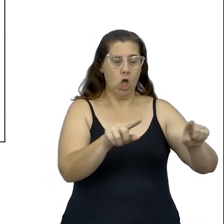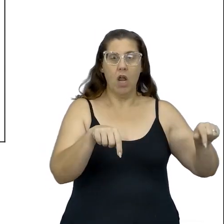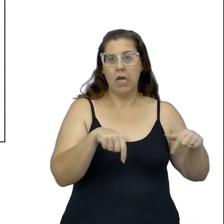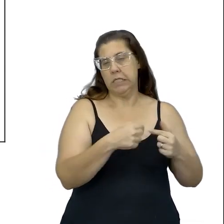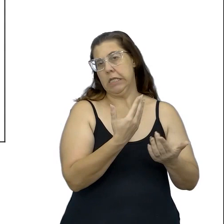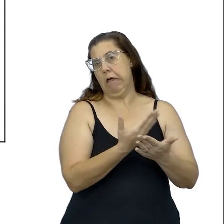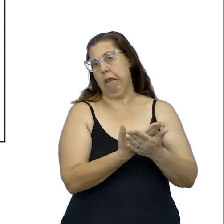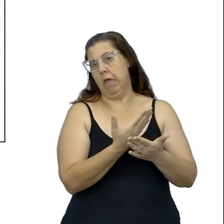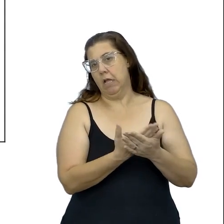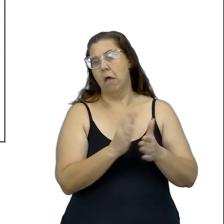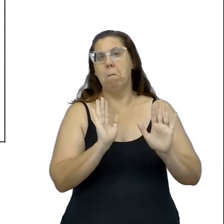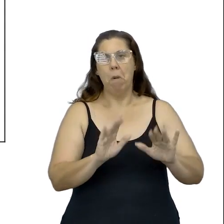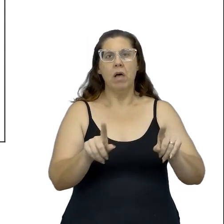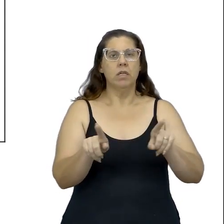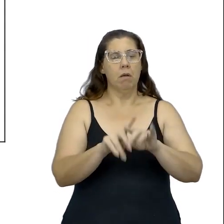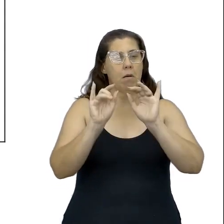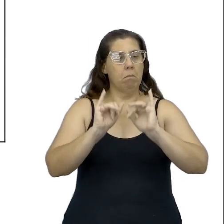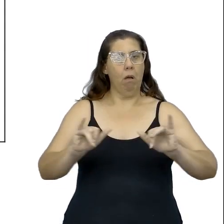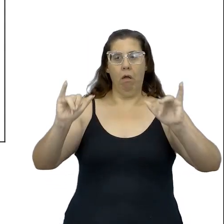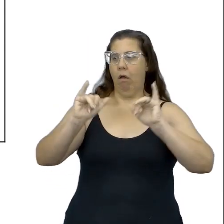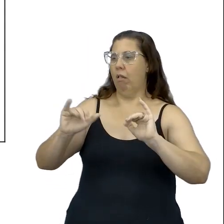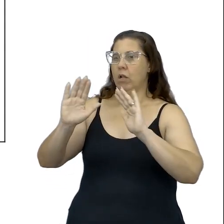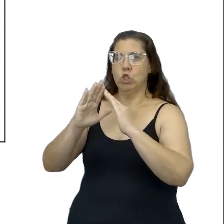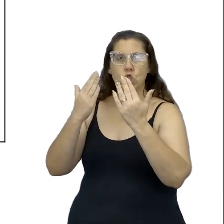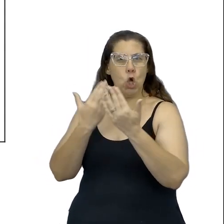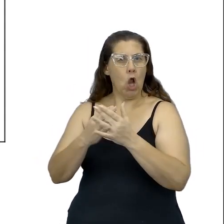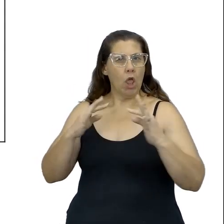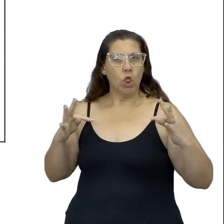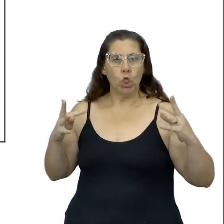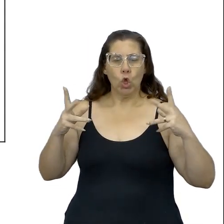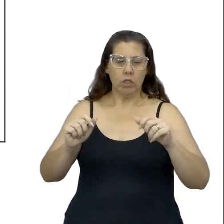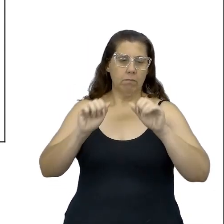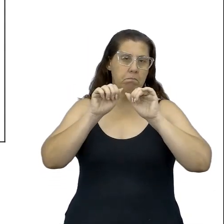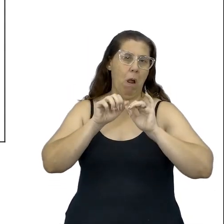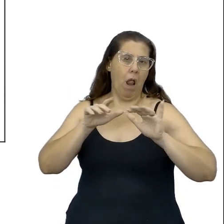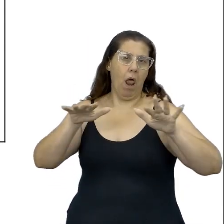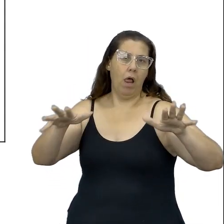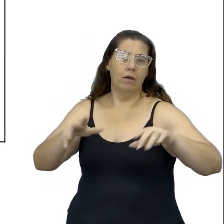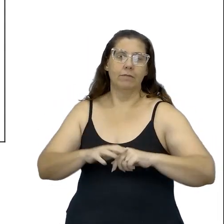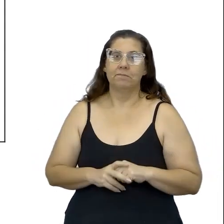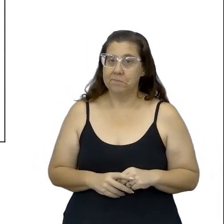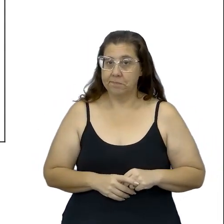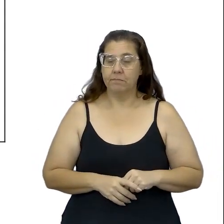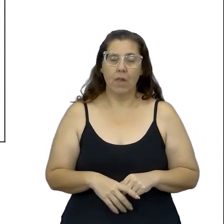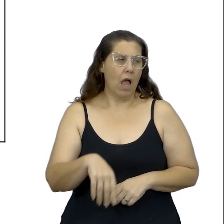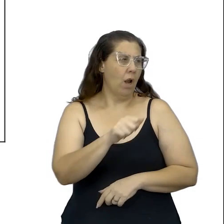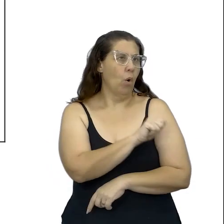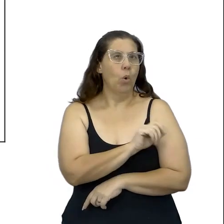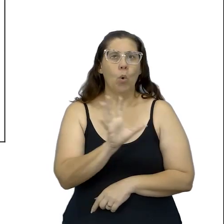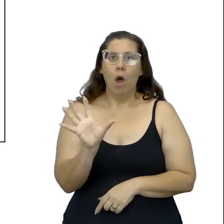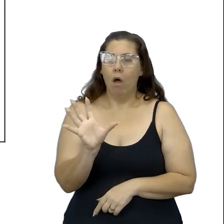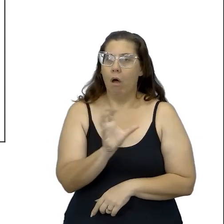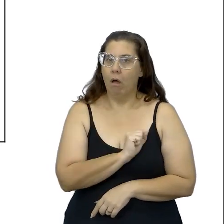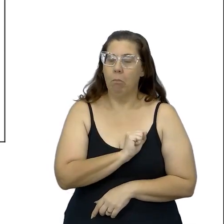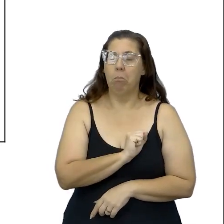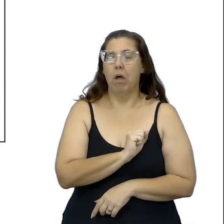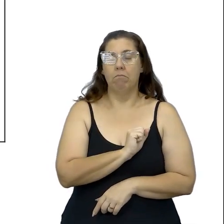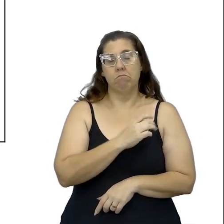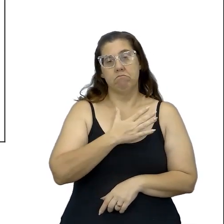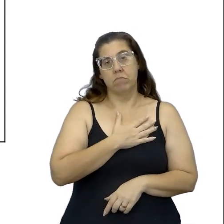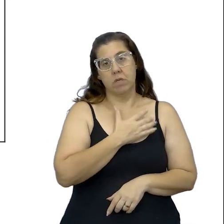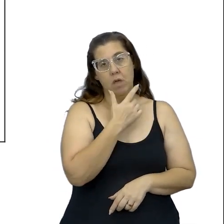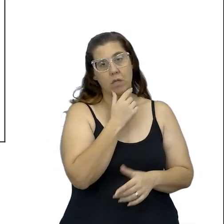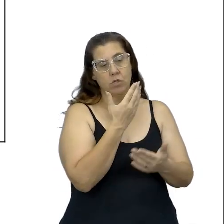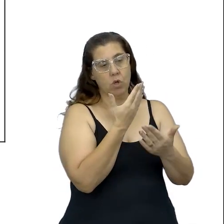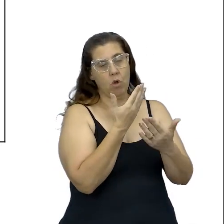aula, mas também serem divulgados na escola de um modo geral. Os alunos adoram, né? Na minha escola, por exemplo, fazem